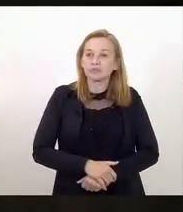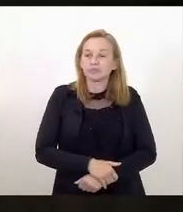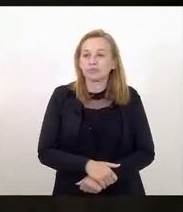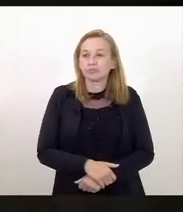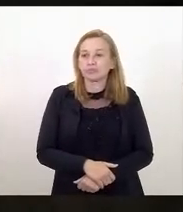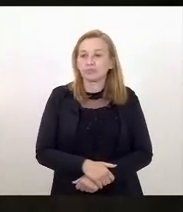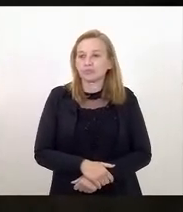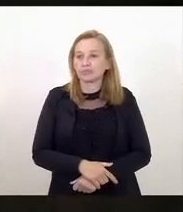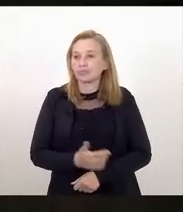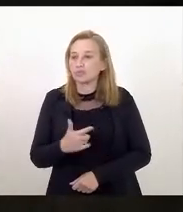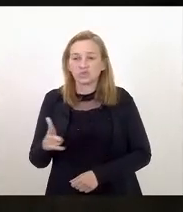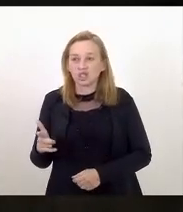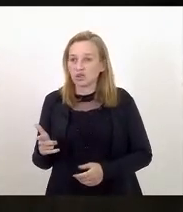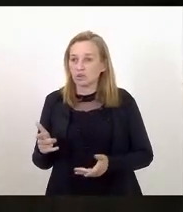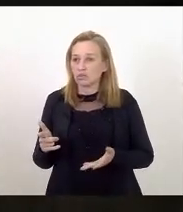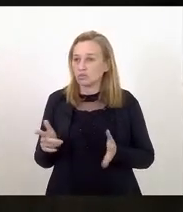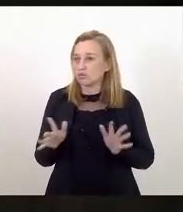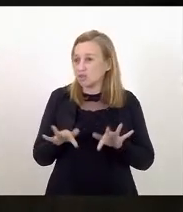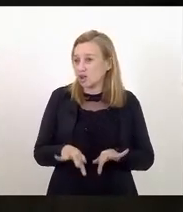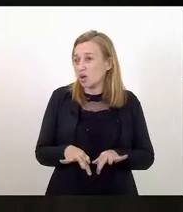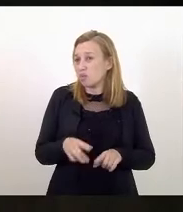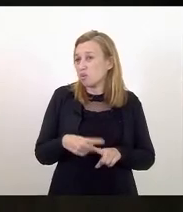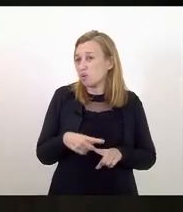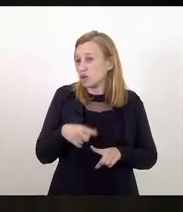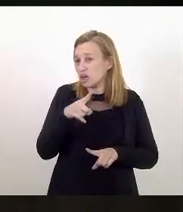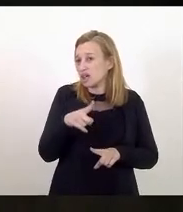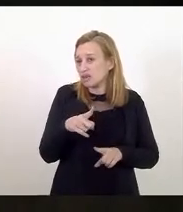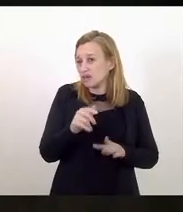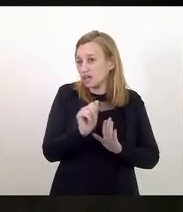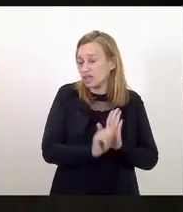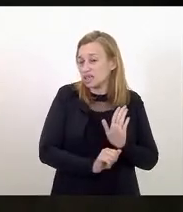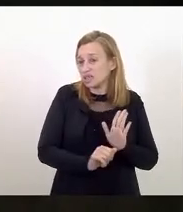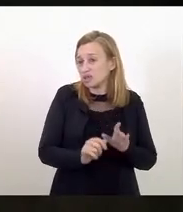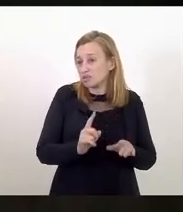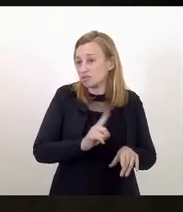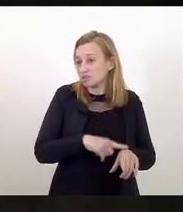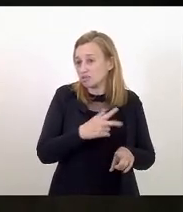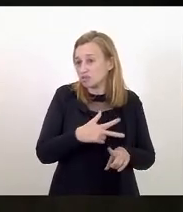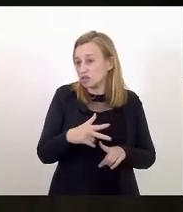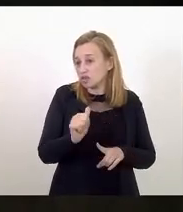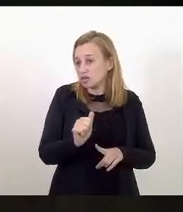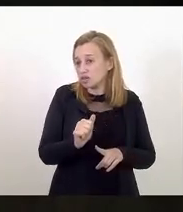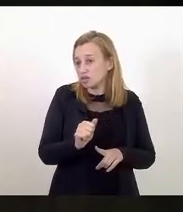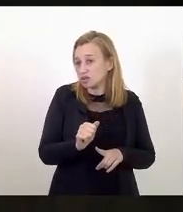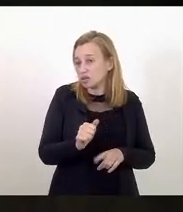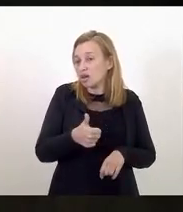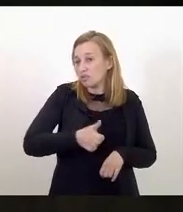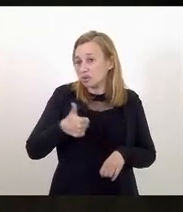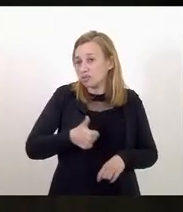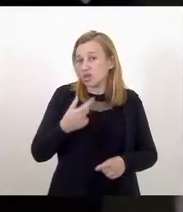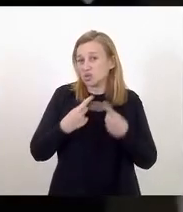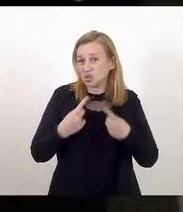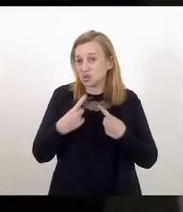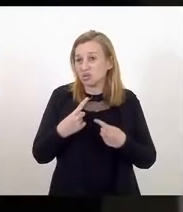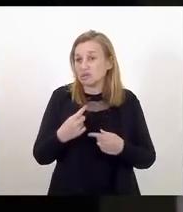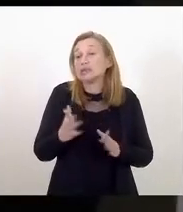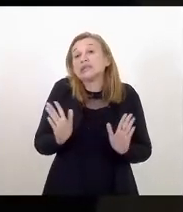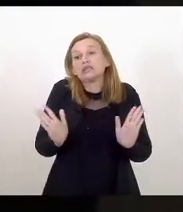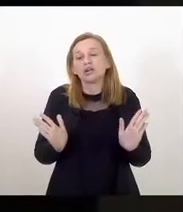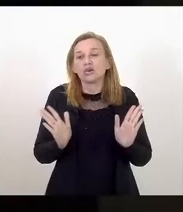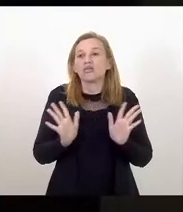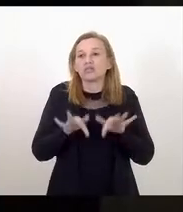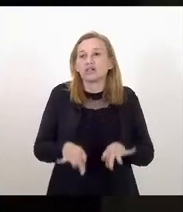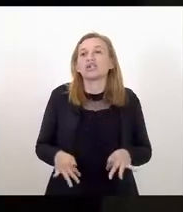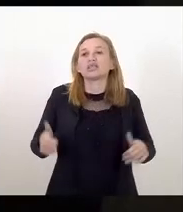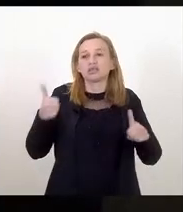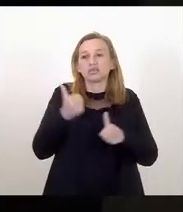Não dá para a forma final, porque ele vai à redação do vencido. Ele está em primeira discussão. primeira discussão, então, apenas concluindo